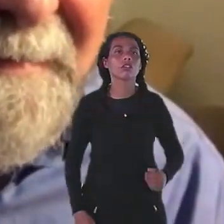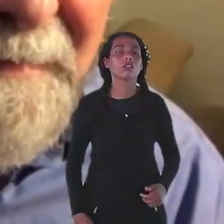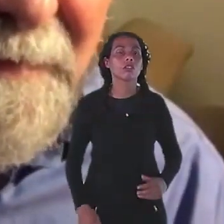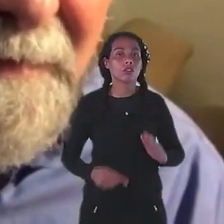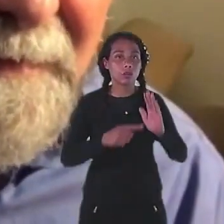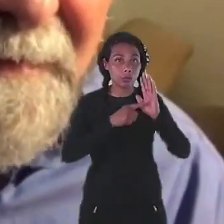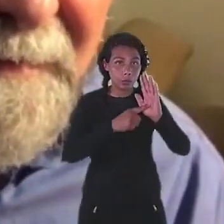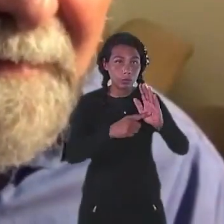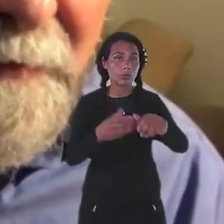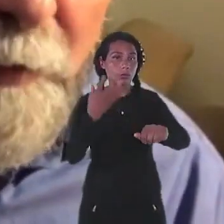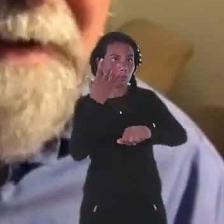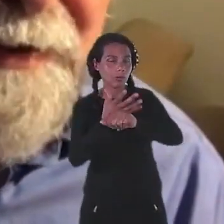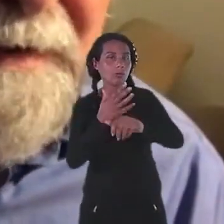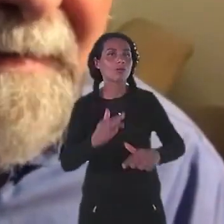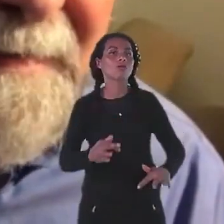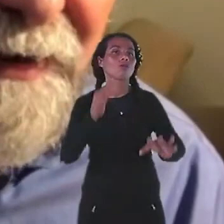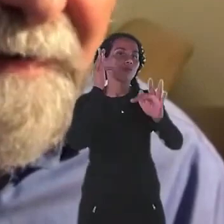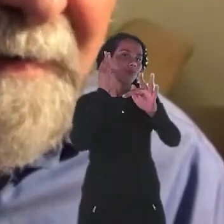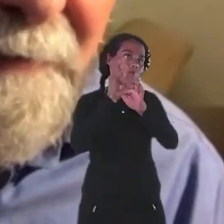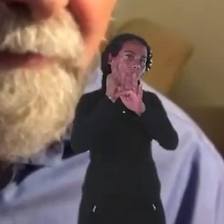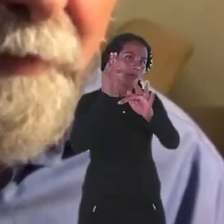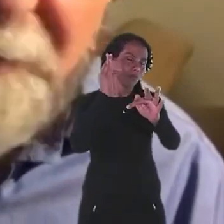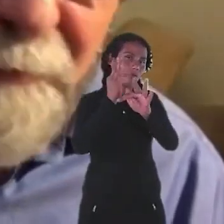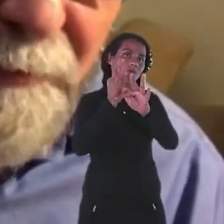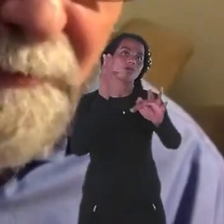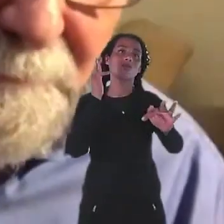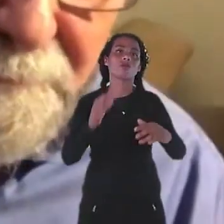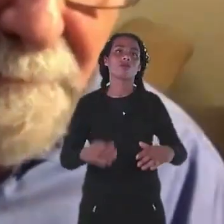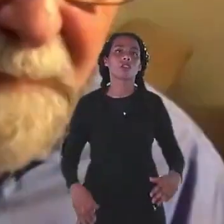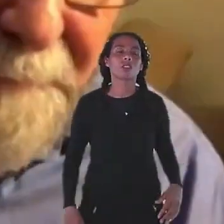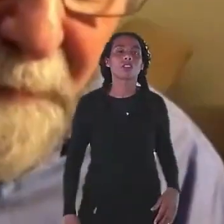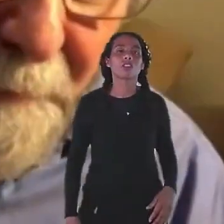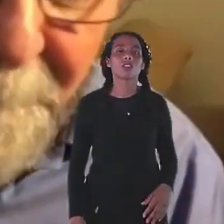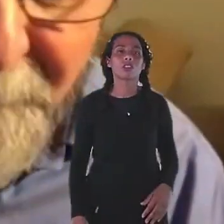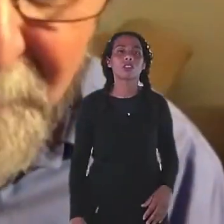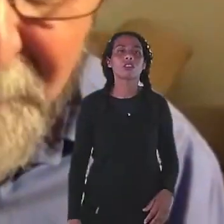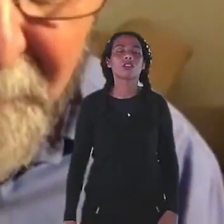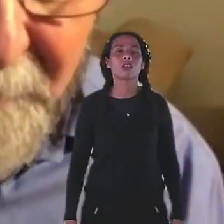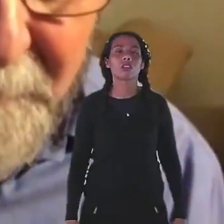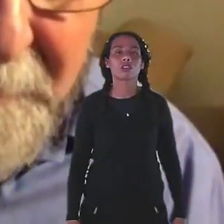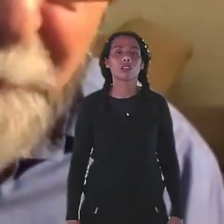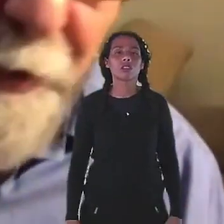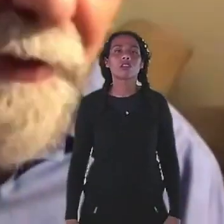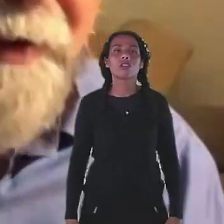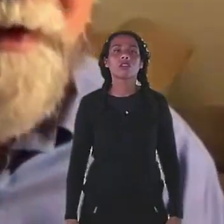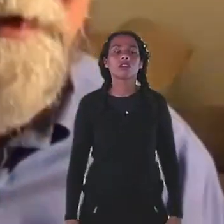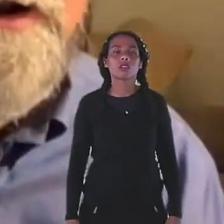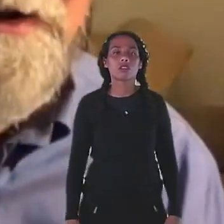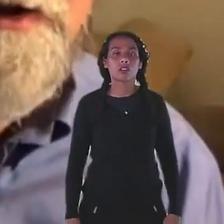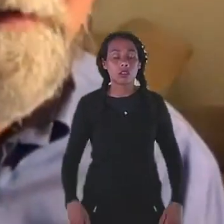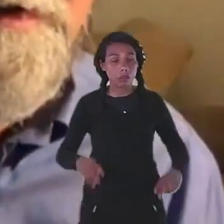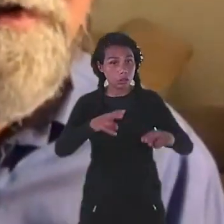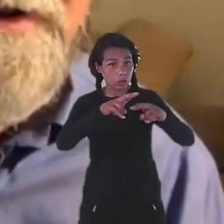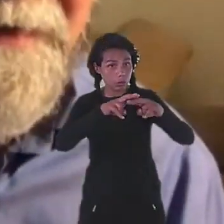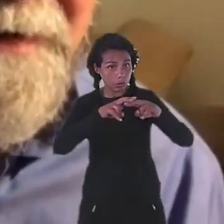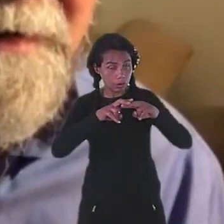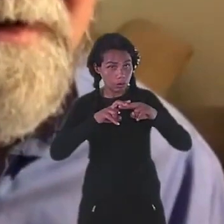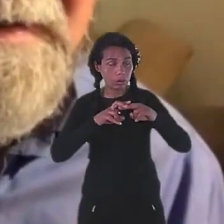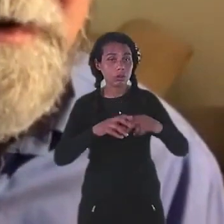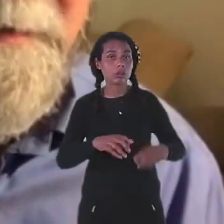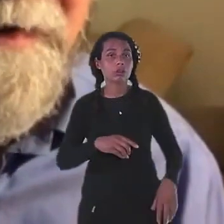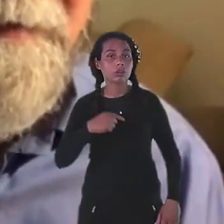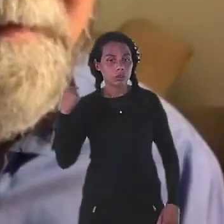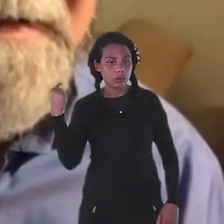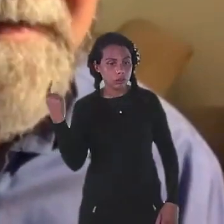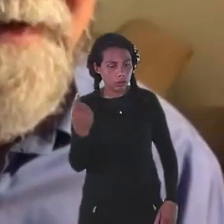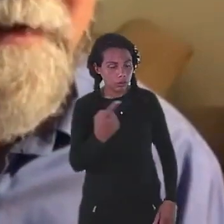das leis computacionais que a gente tem num computador trivial. E é por isso que nós somos o que nós somos, porque nós